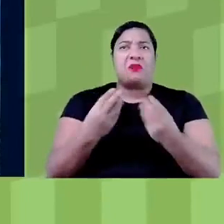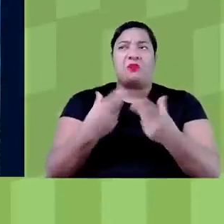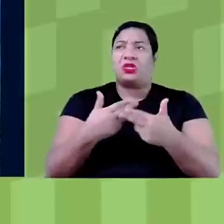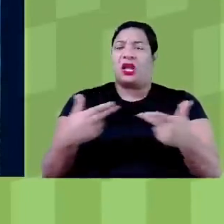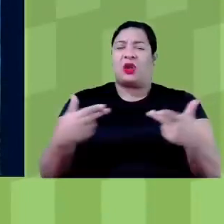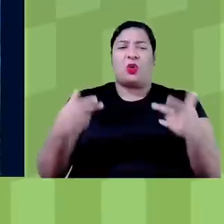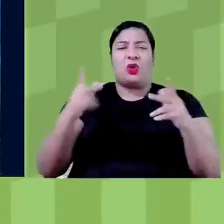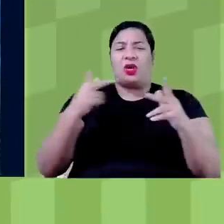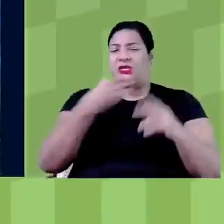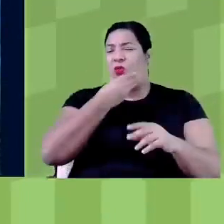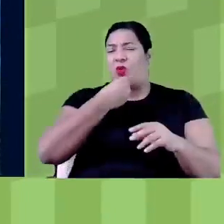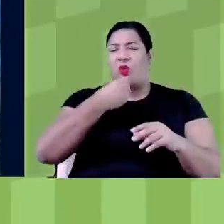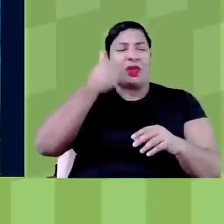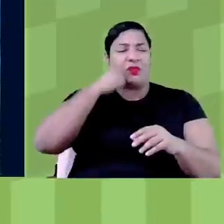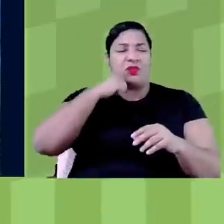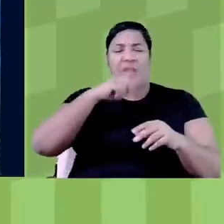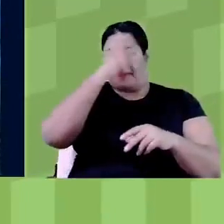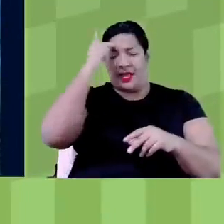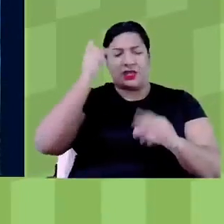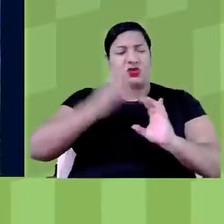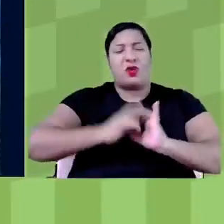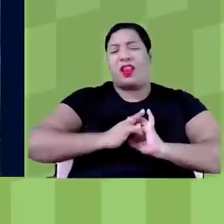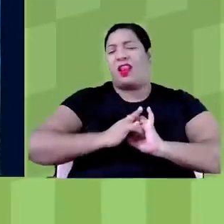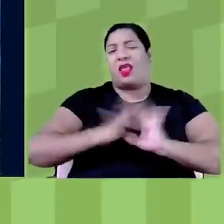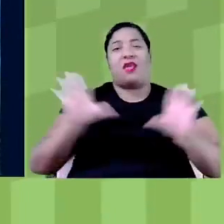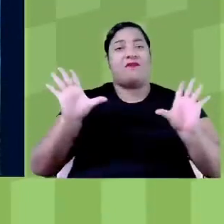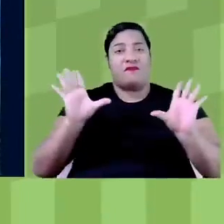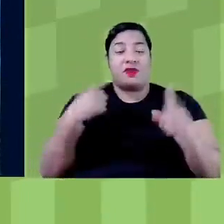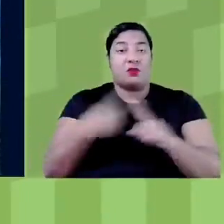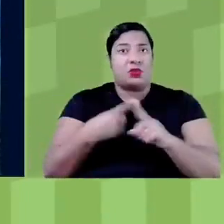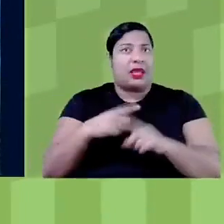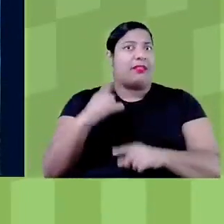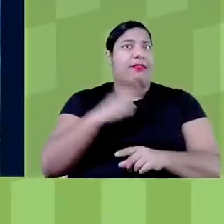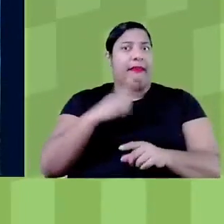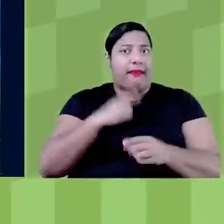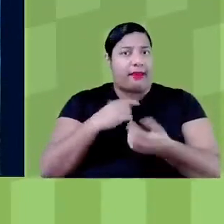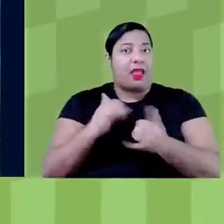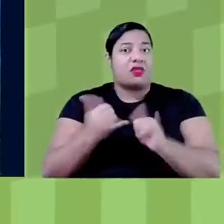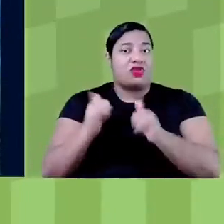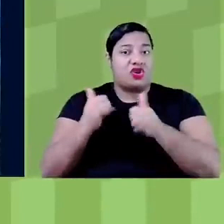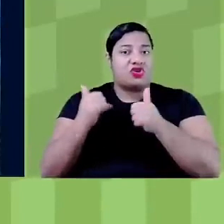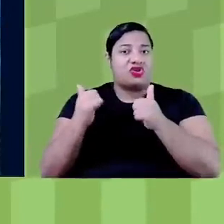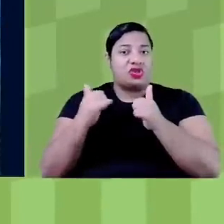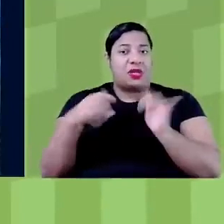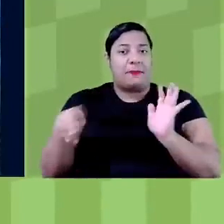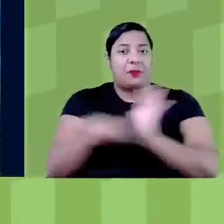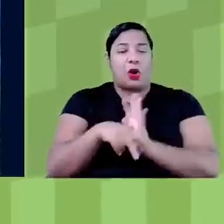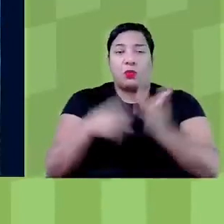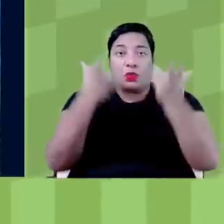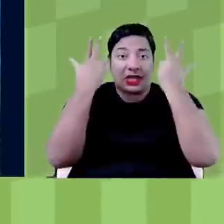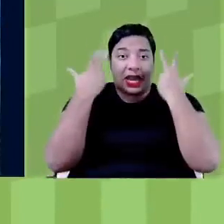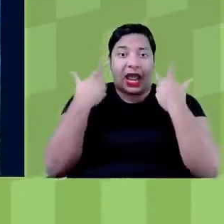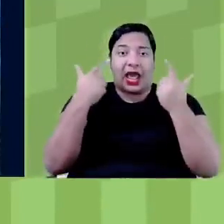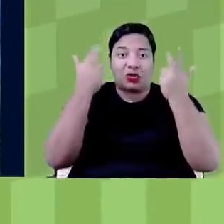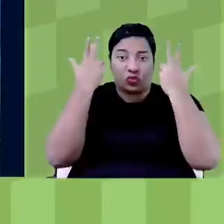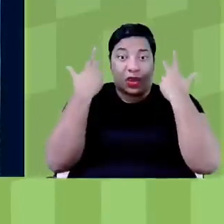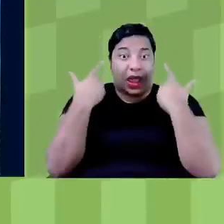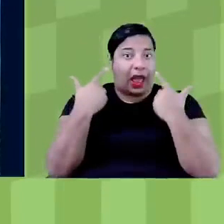homem. Por quê? Nós passamos a usar uma energia que veio da natureza, a nosso